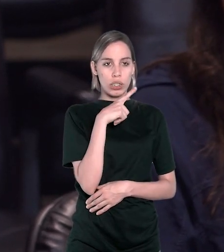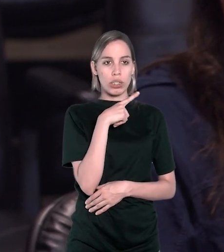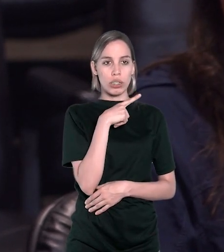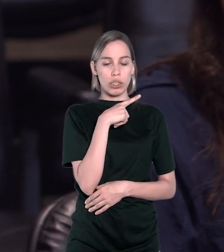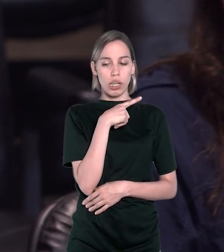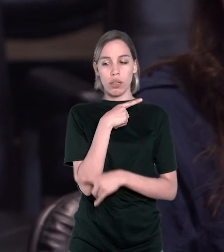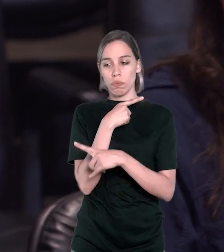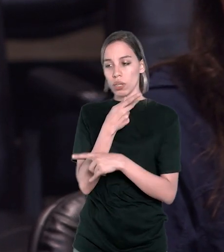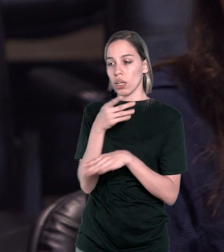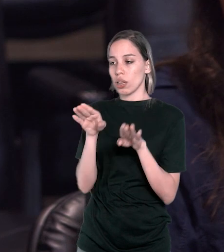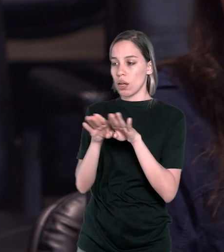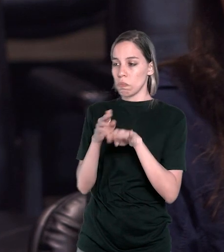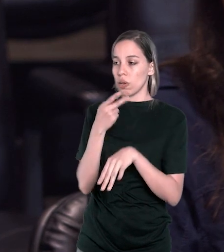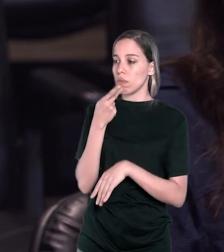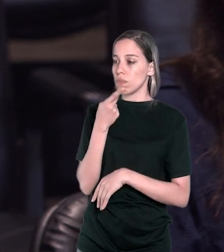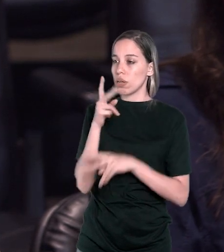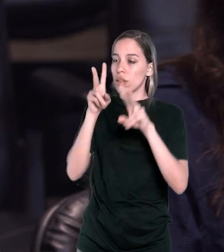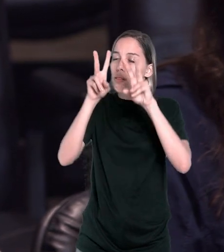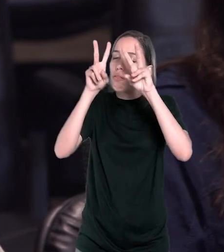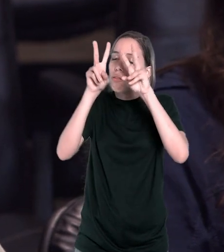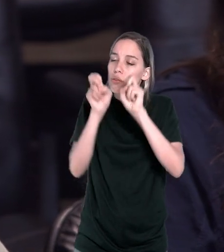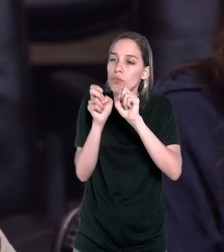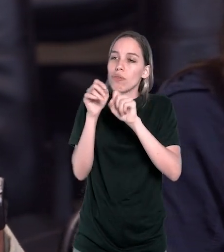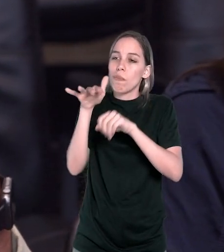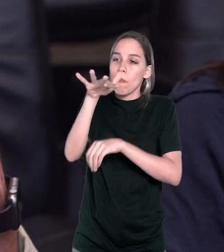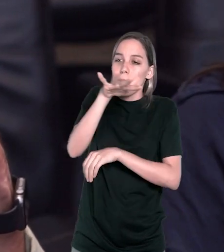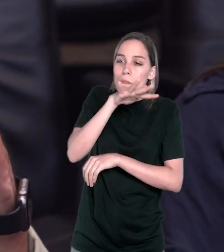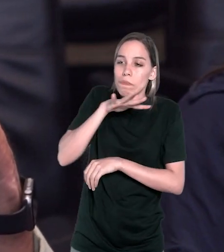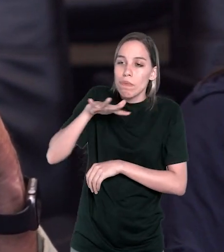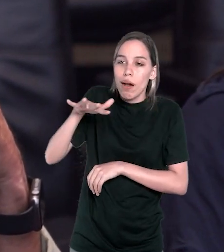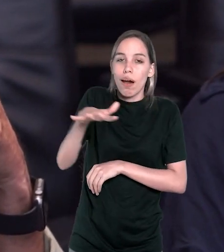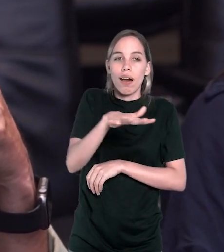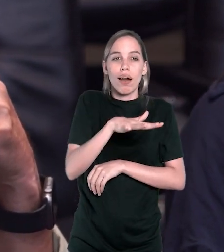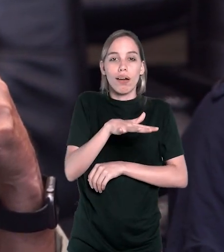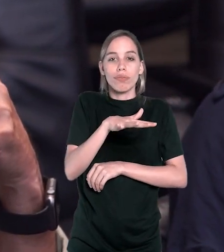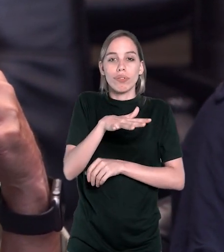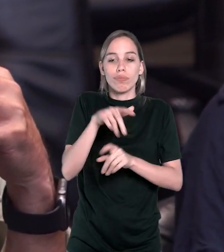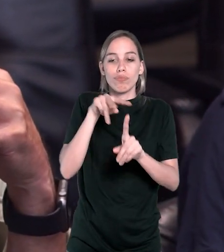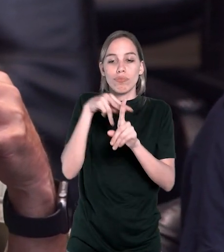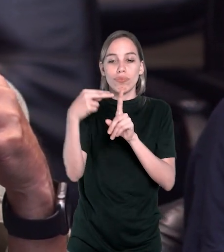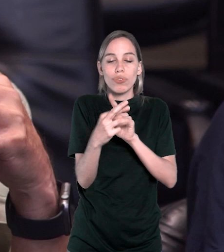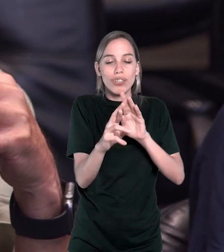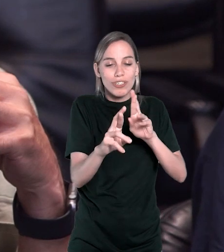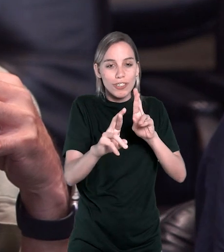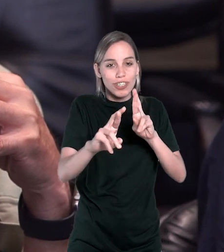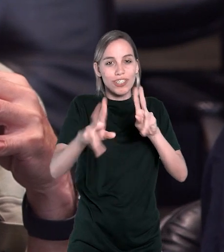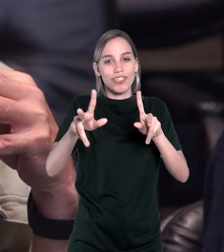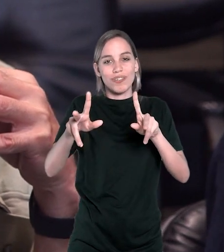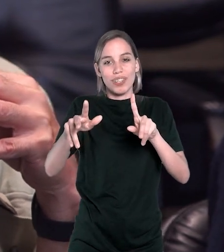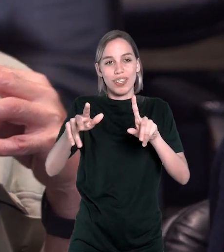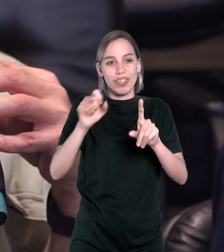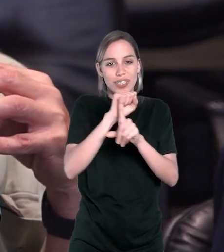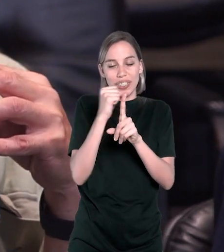nos seus personagens. Certamente essa é uma área porque você está no subterrâneo, vamos dizer assim, da sociedade, e aí você pega, né, o que existe mais